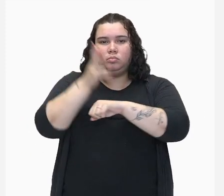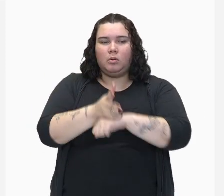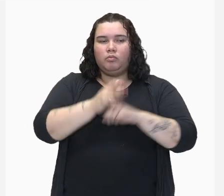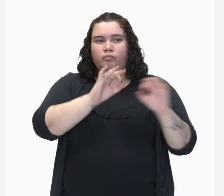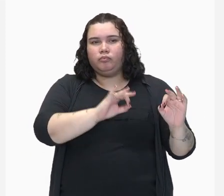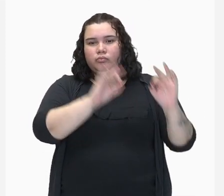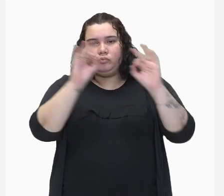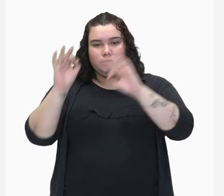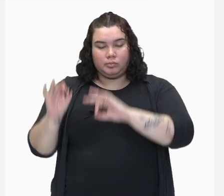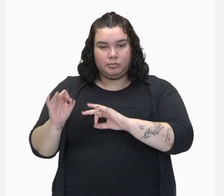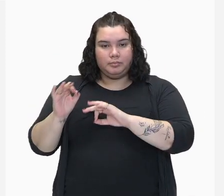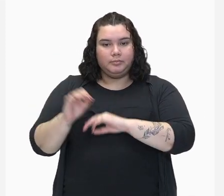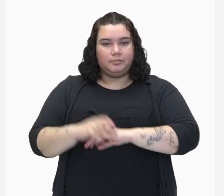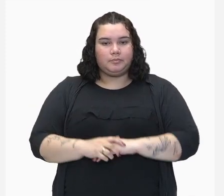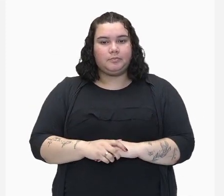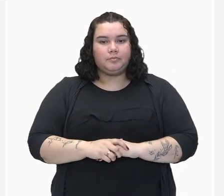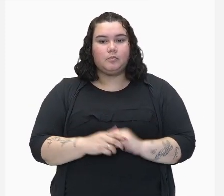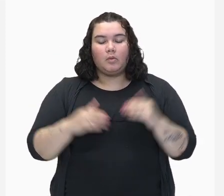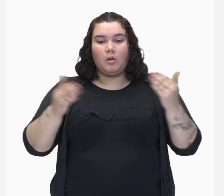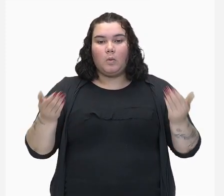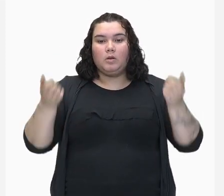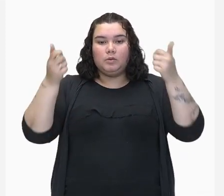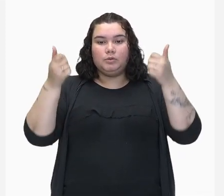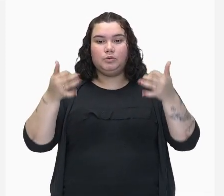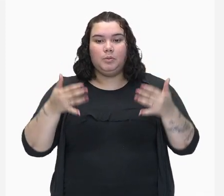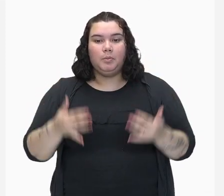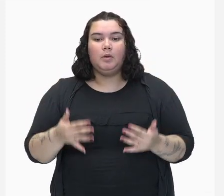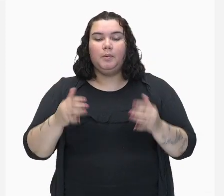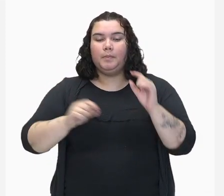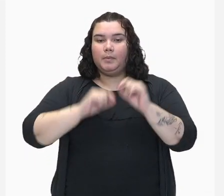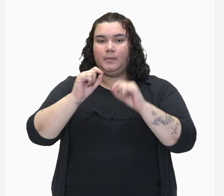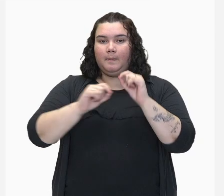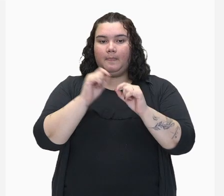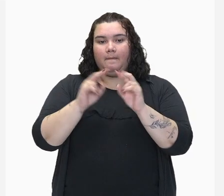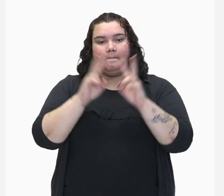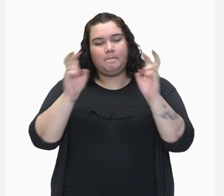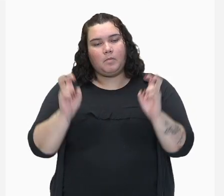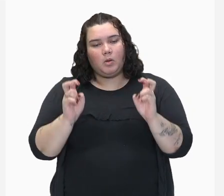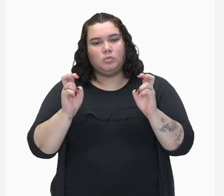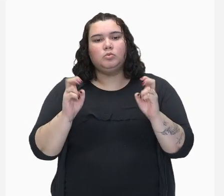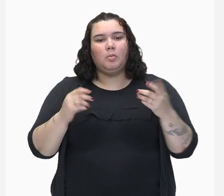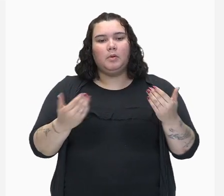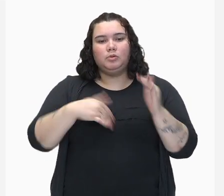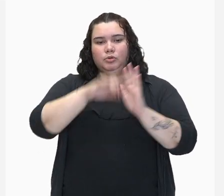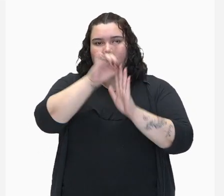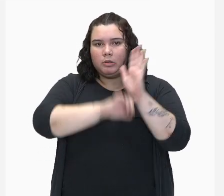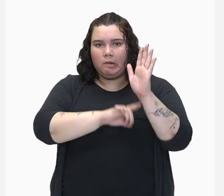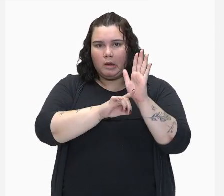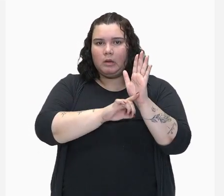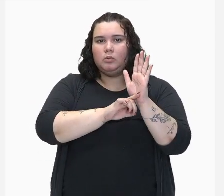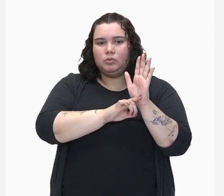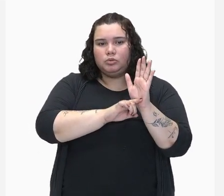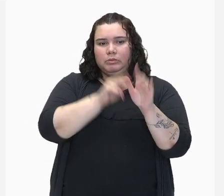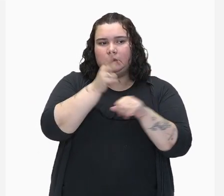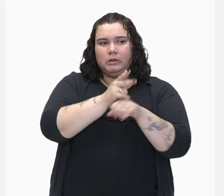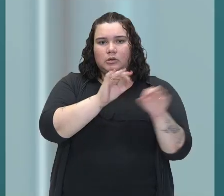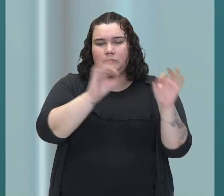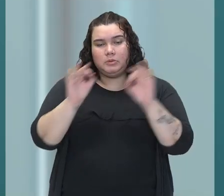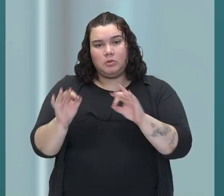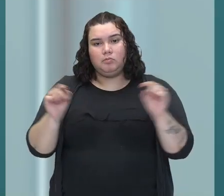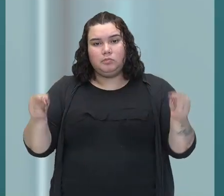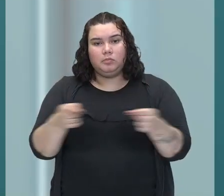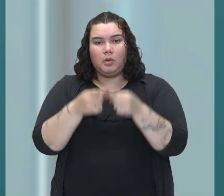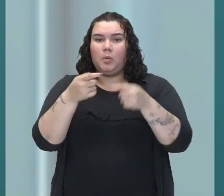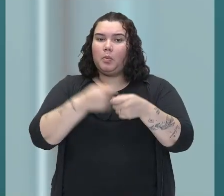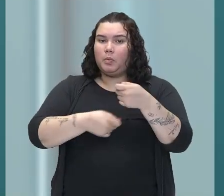gente fala nessa questão de direitos de transmissão, a gente até fala um pouco de questão de economia também. Isso gera